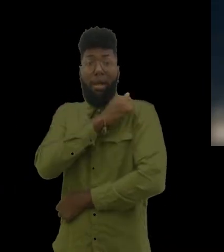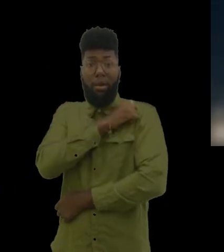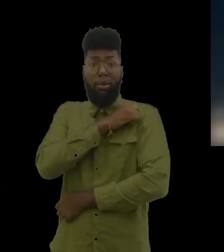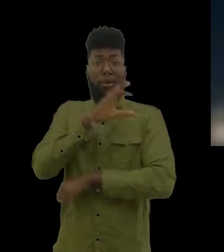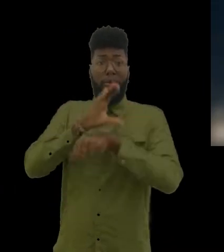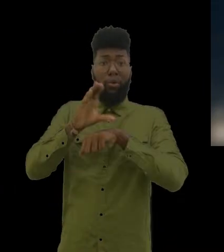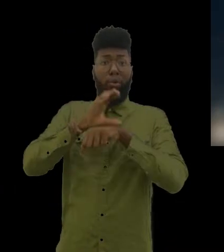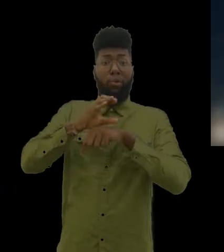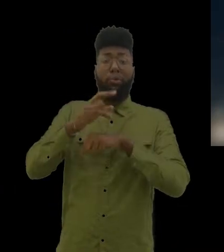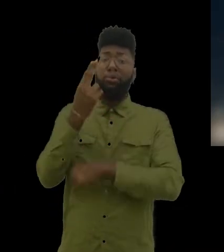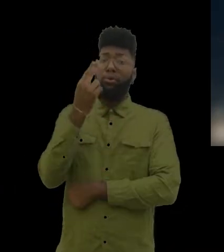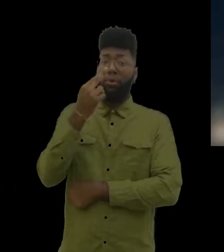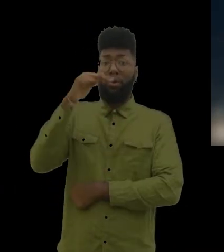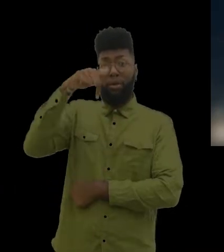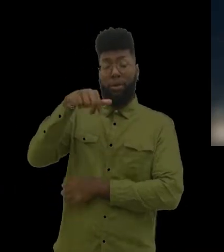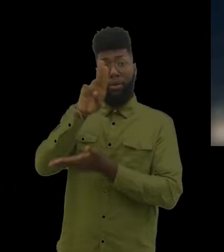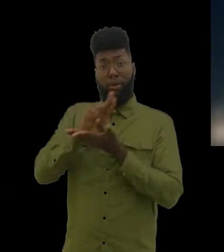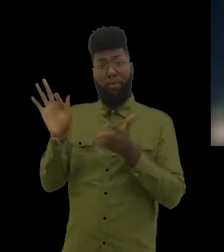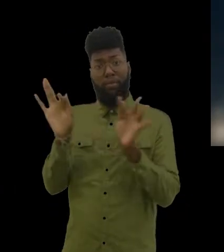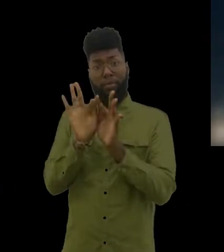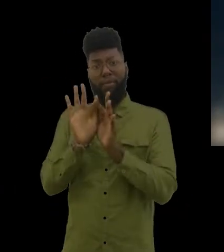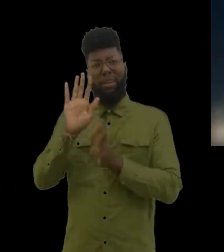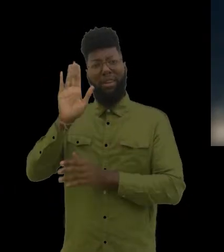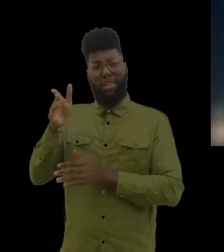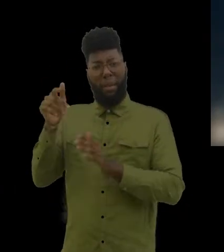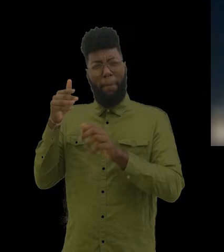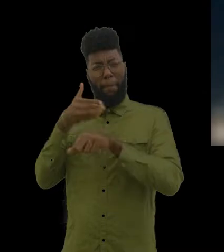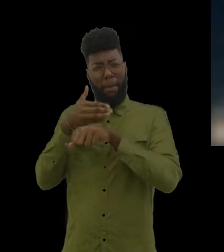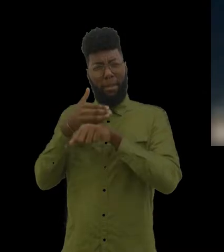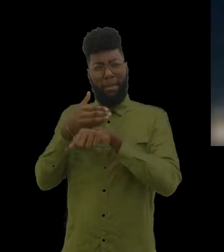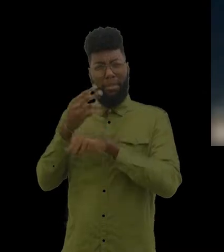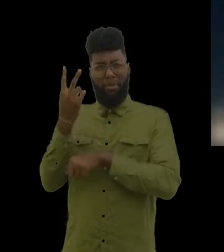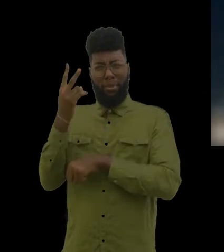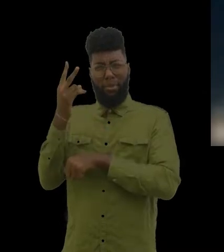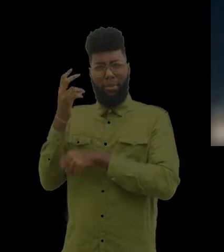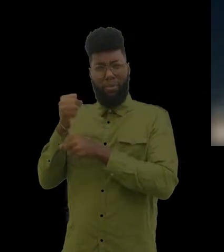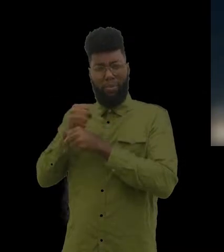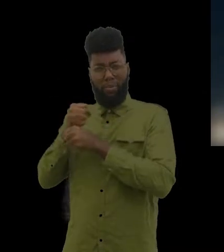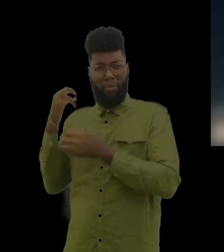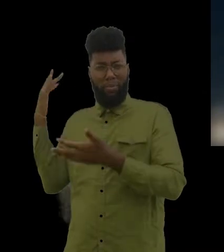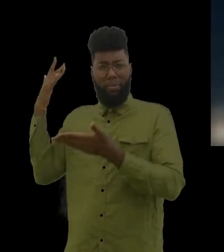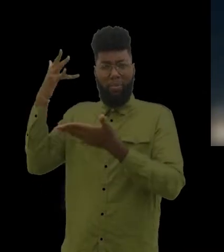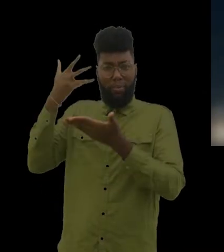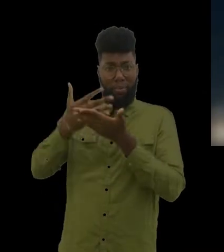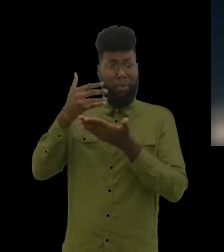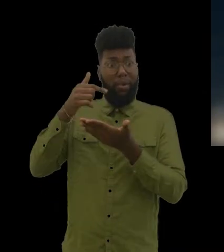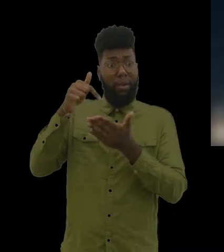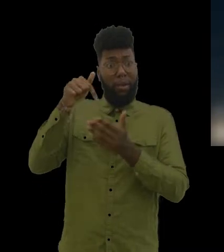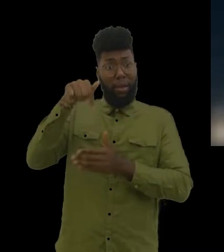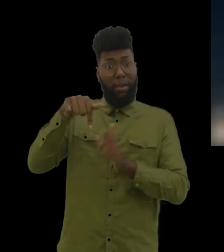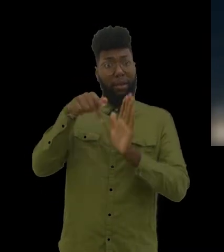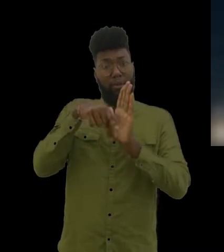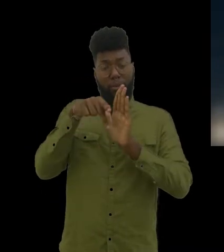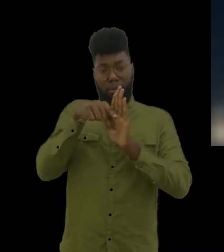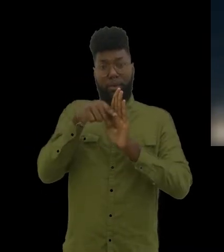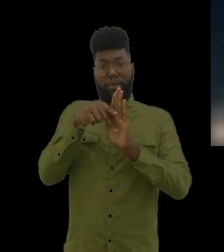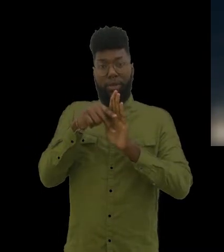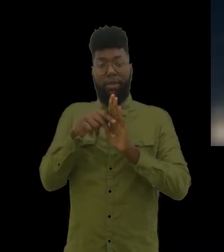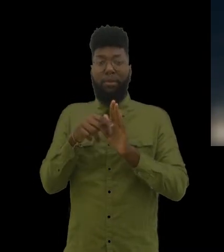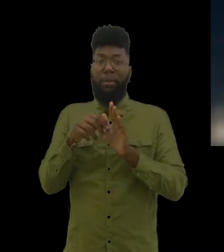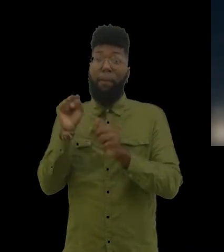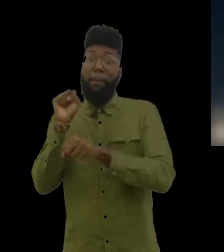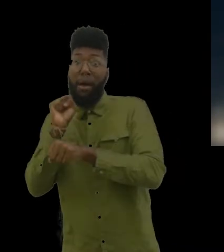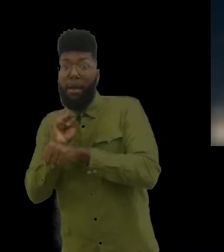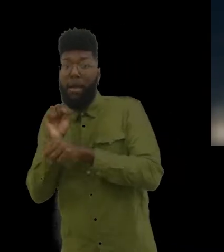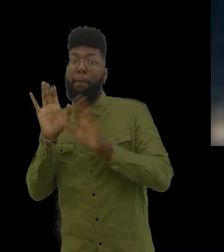projeto Aruanda já fazem 2 anos, tive uma pausa aí de alguns meses, mas retornei. É impossível a gente não estar junto e